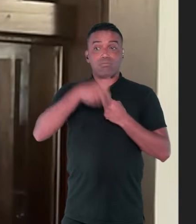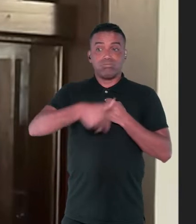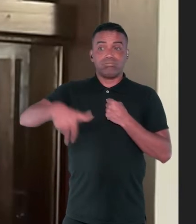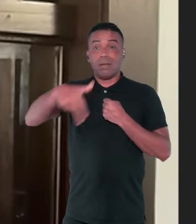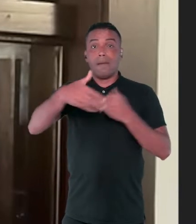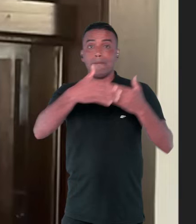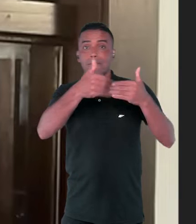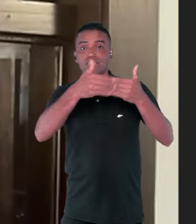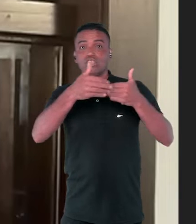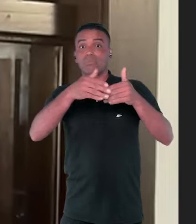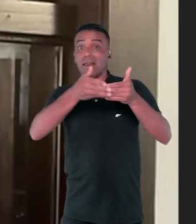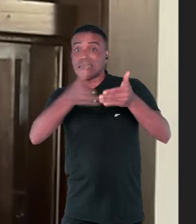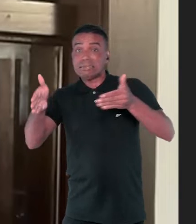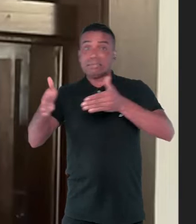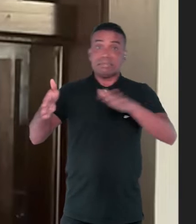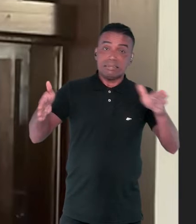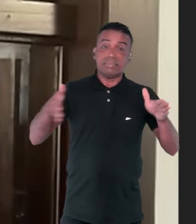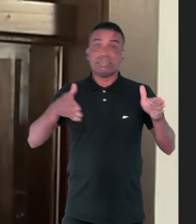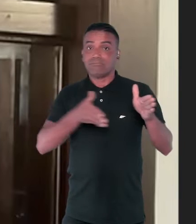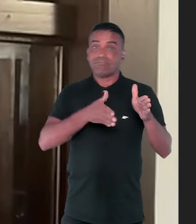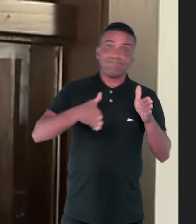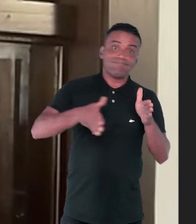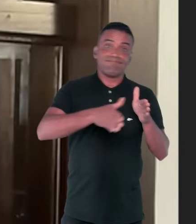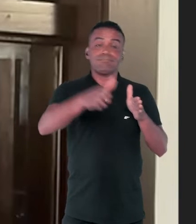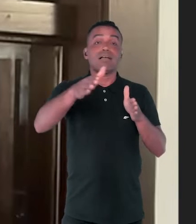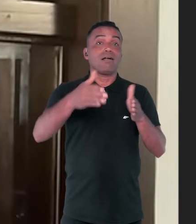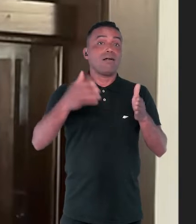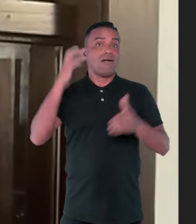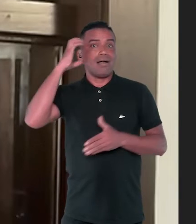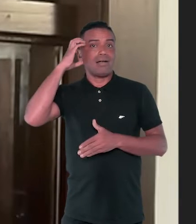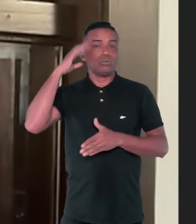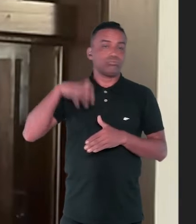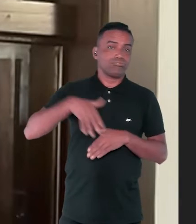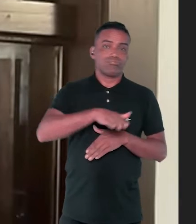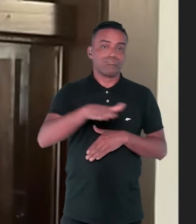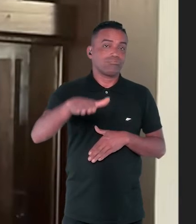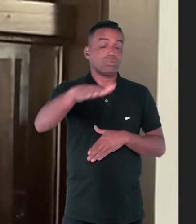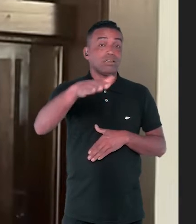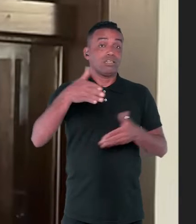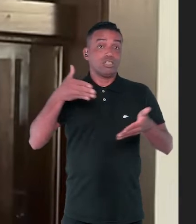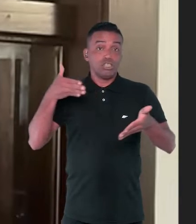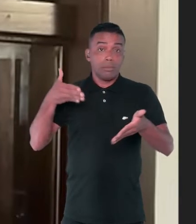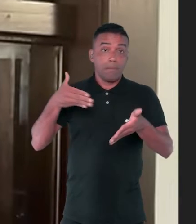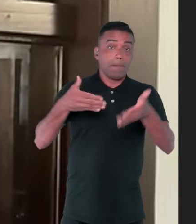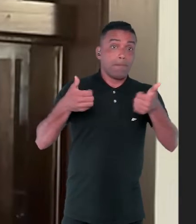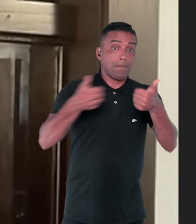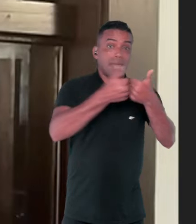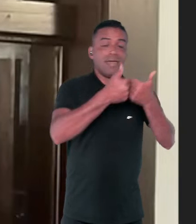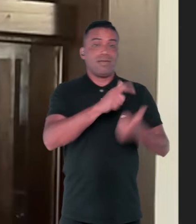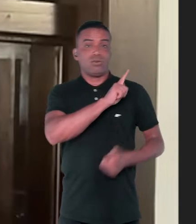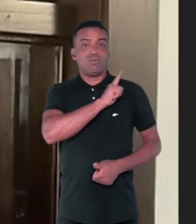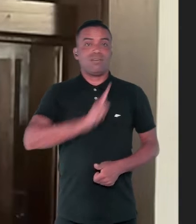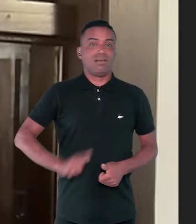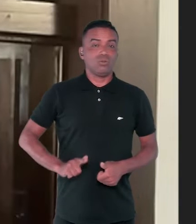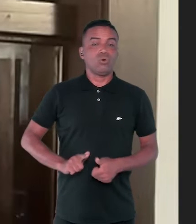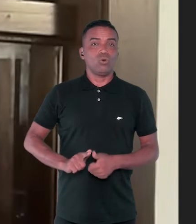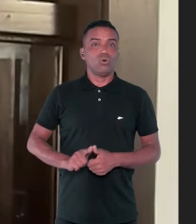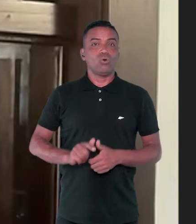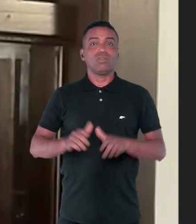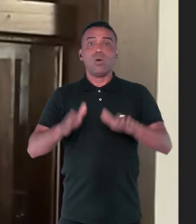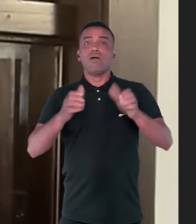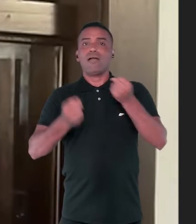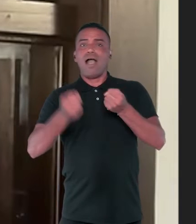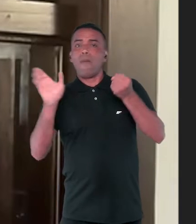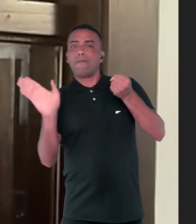outros carros licença, assim, fui chegar o carro da Guarani no meio. Quando eu cheguei perto do governador, eu bati assim na lata do